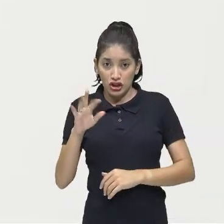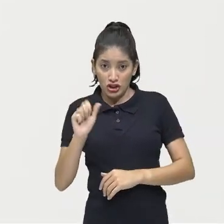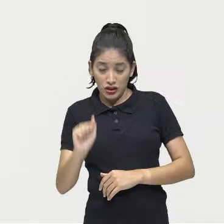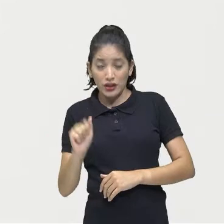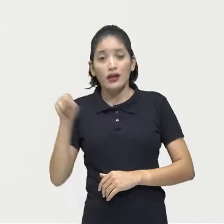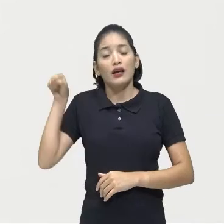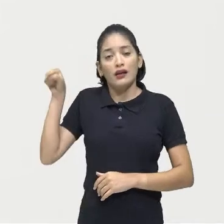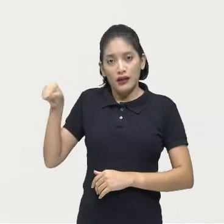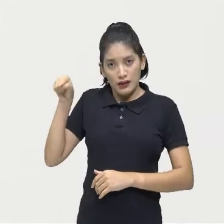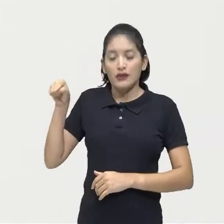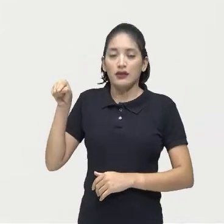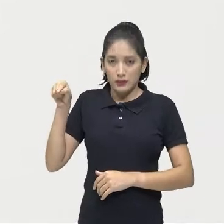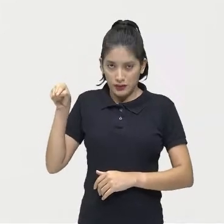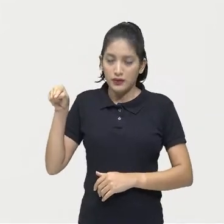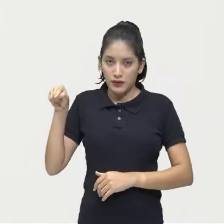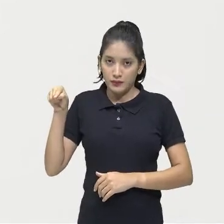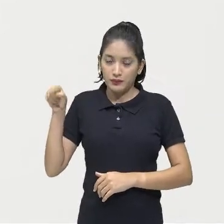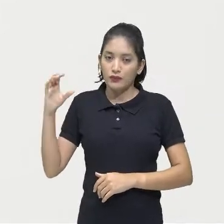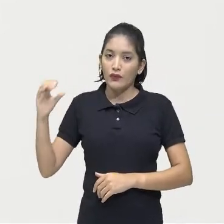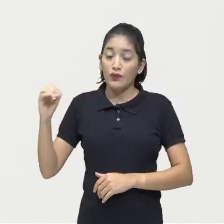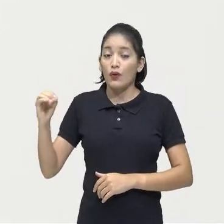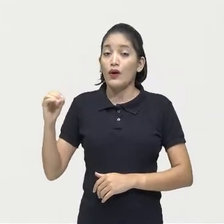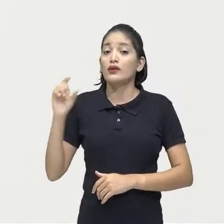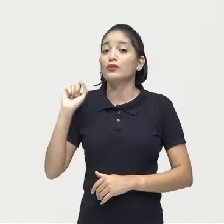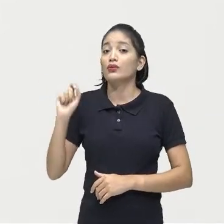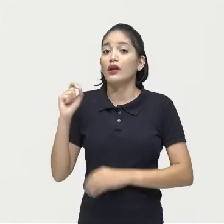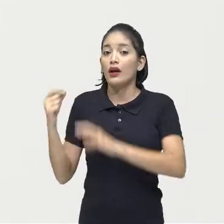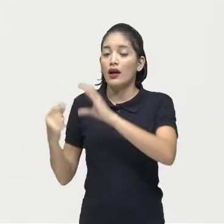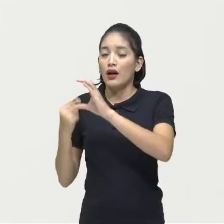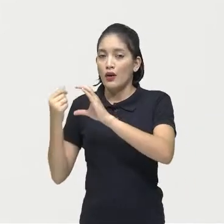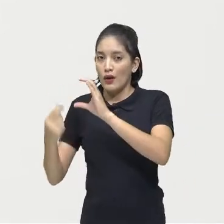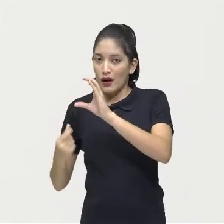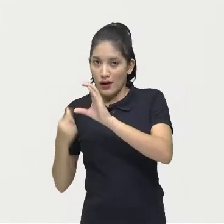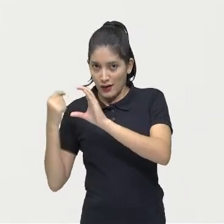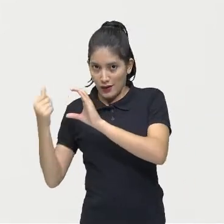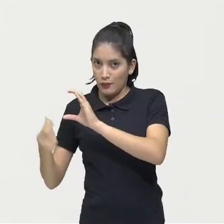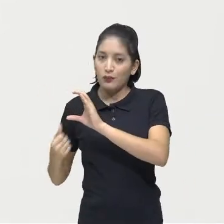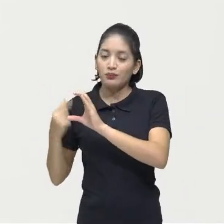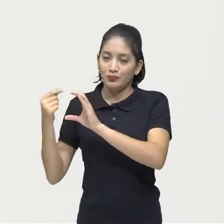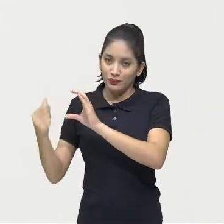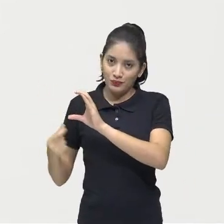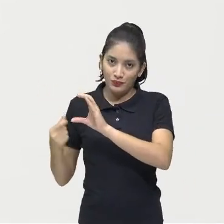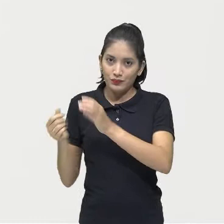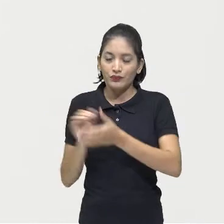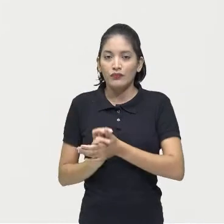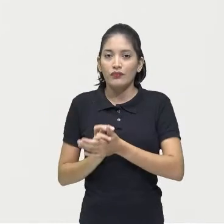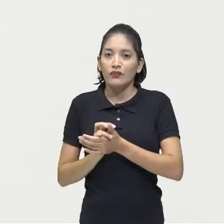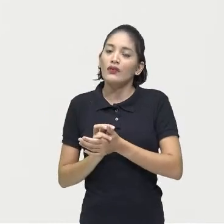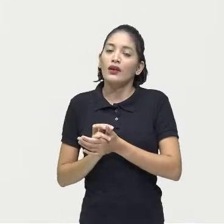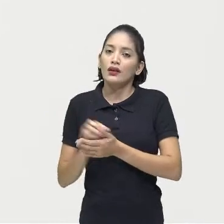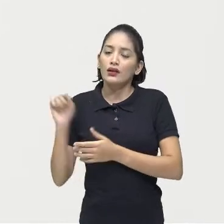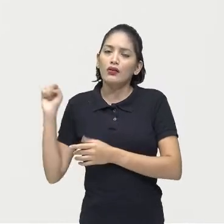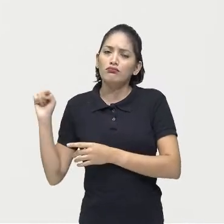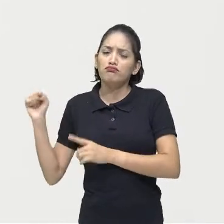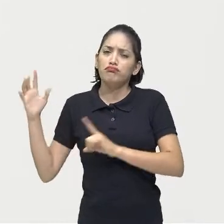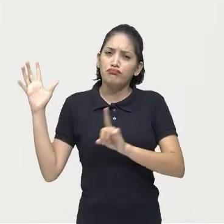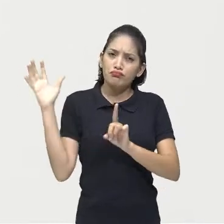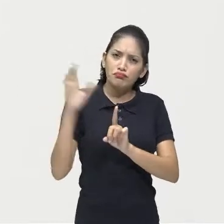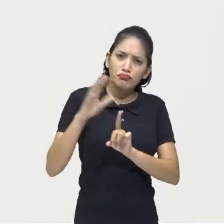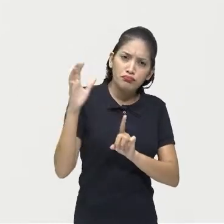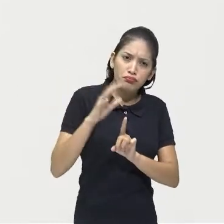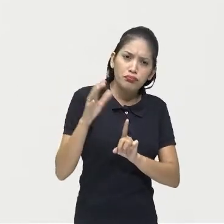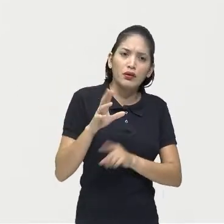a parte mais a oeste, a Europa aí que a gente pode classificar como capitalista, né? Uma influenciada pela